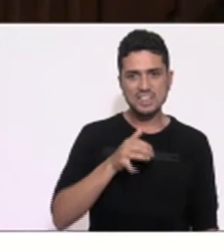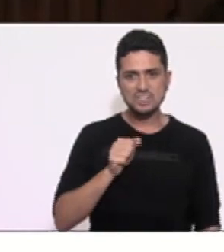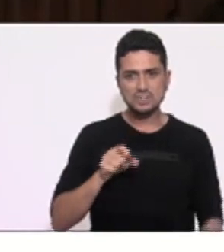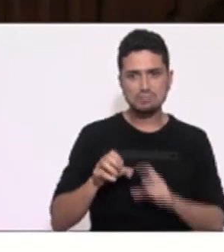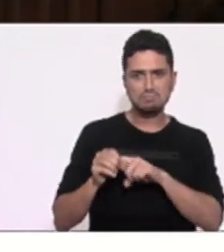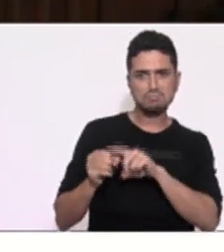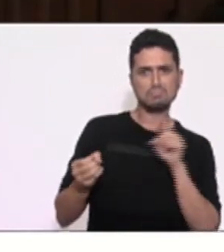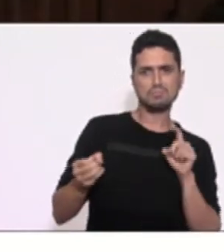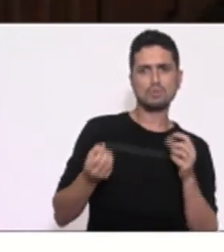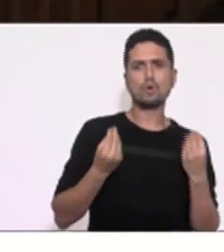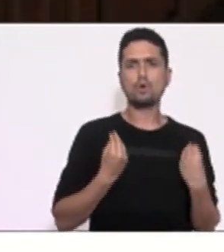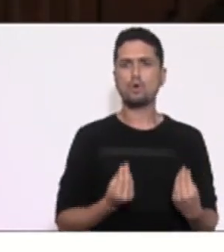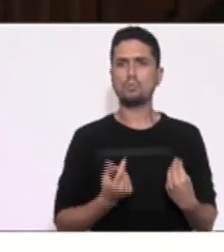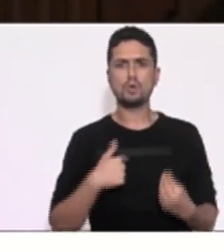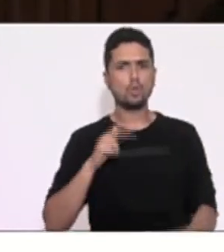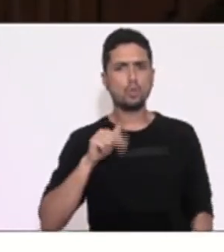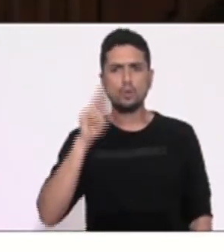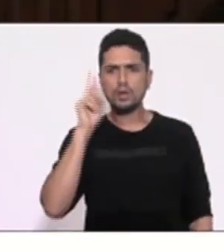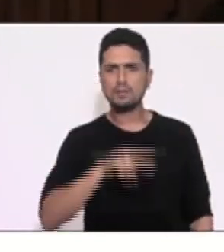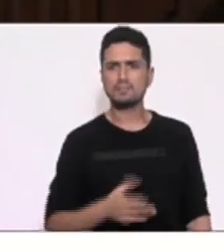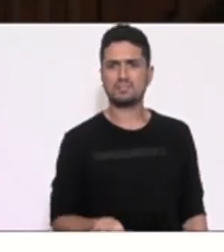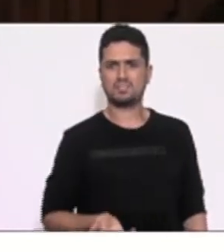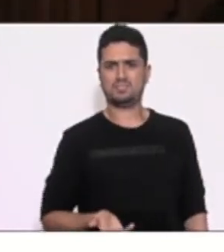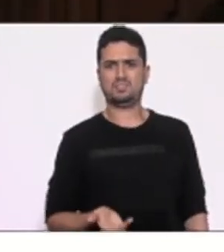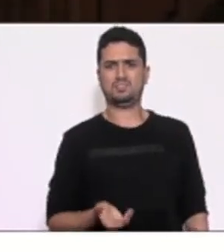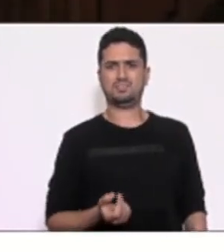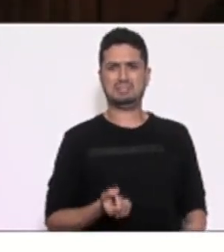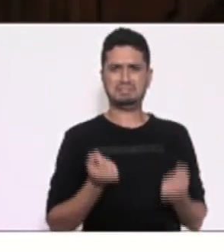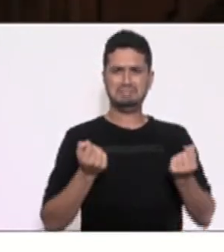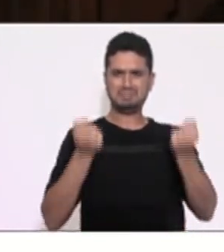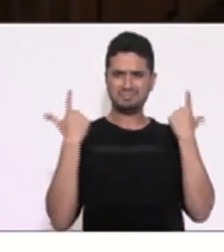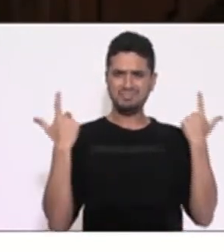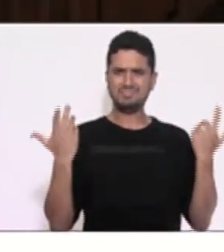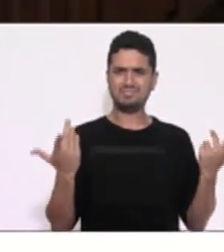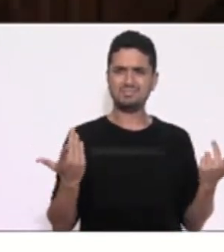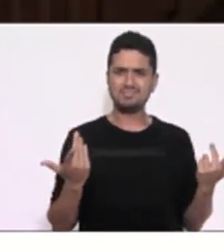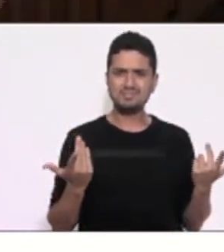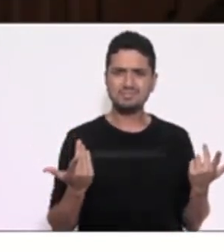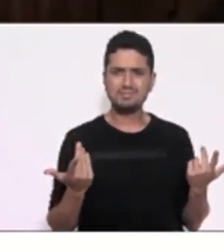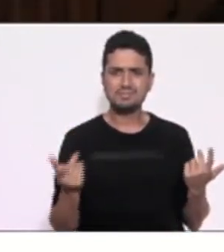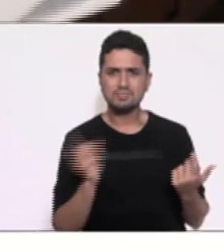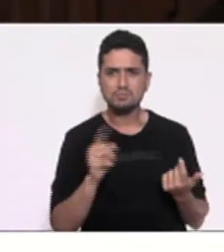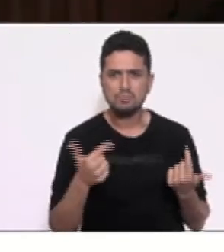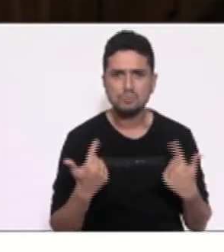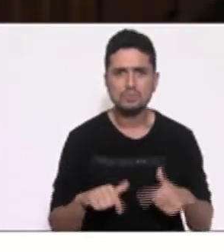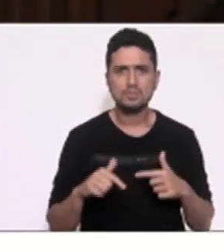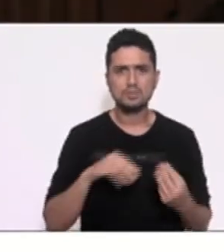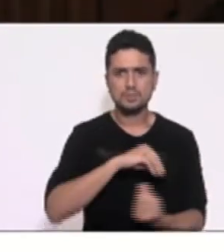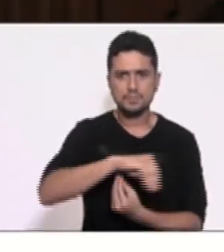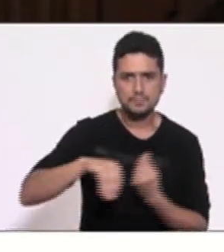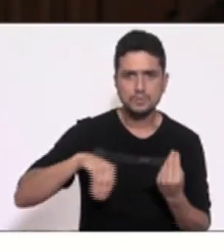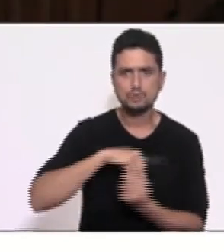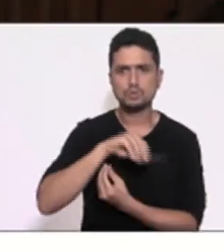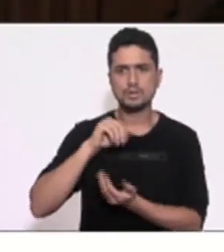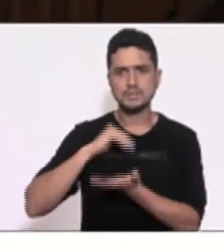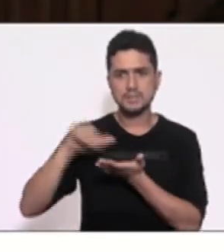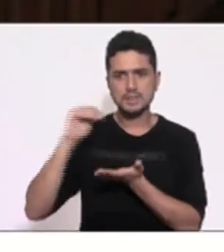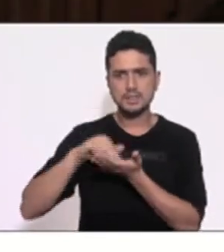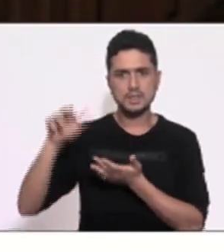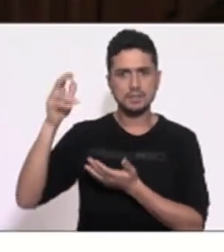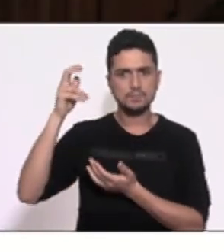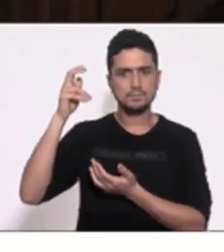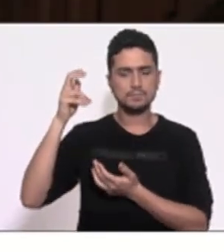política educacional. Eu nunca vi isso. Uma coisa sui generis. A educação de jovens e adultos no Rio de Janeiro não integra a estrutura da Secretaria de Estado de Educação.